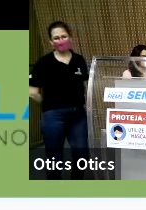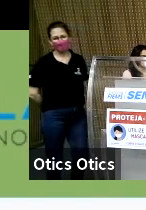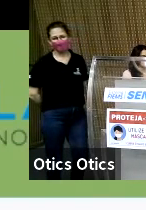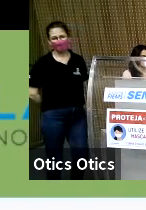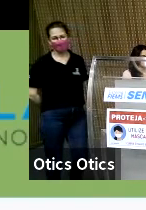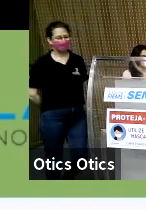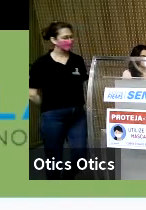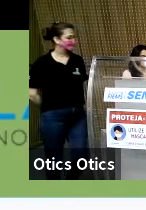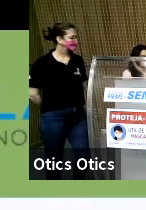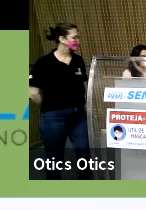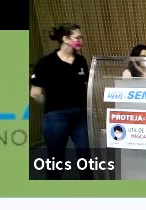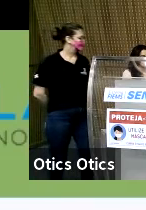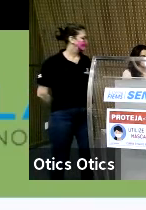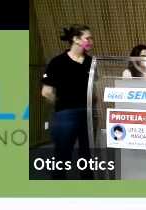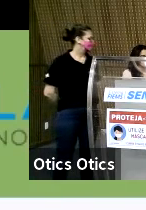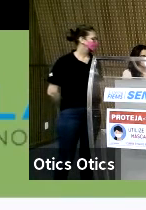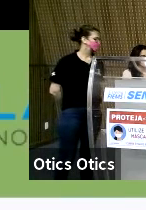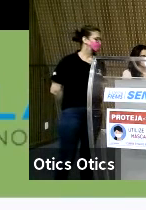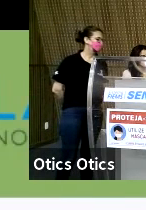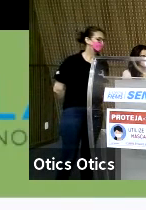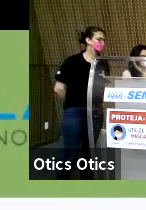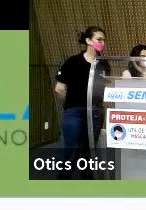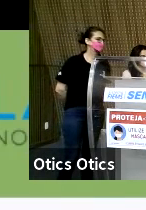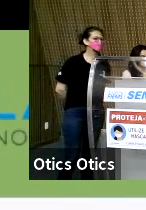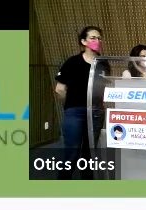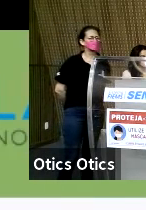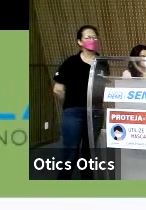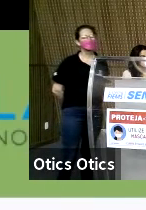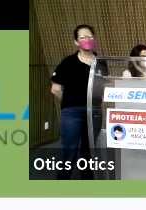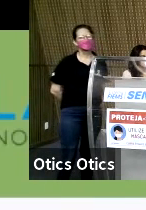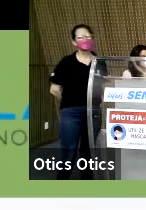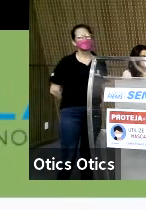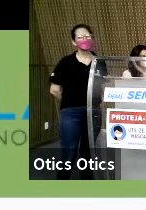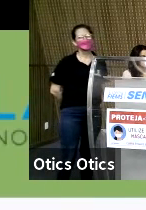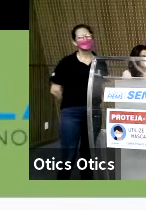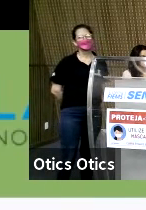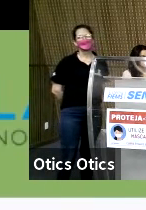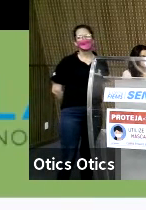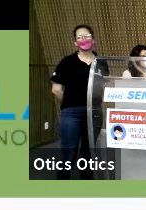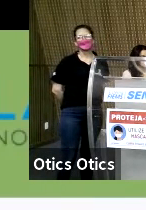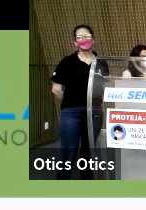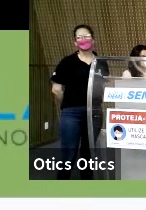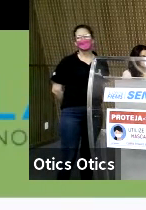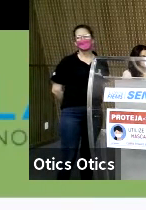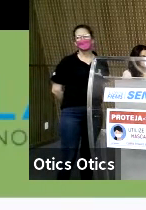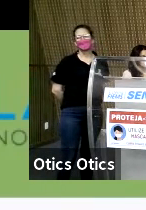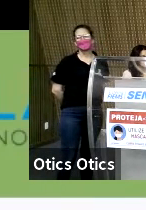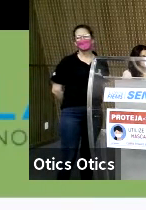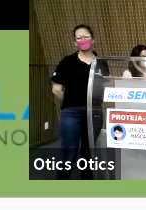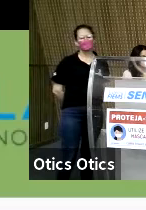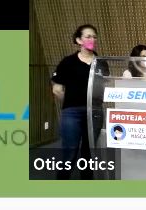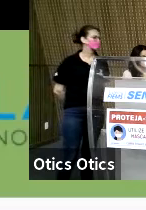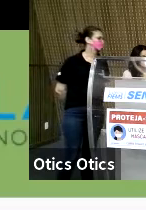né? Proporção de gestantes com realização de exame de sífilis e HIV, primeiro quadrimestre de